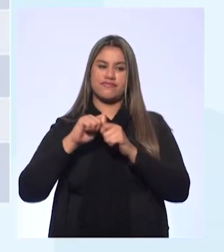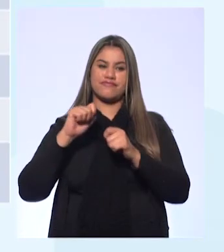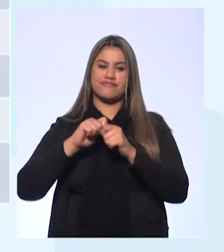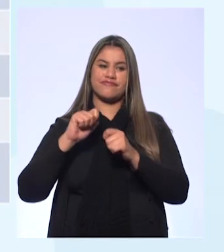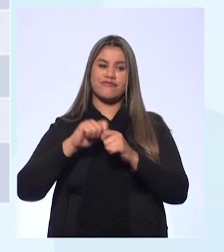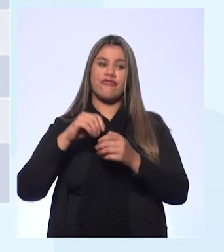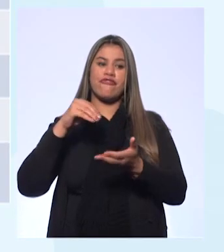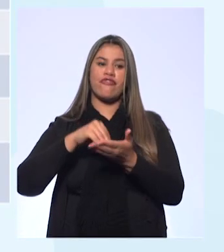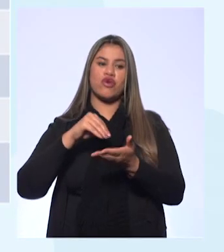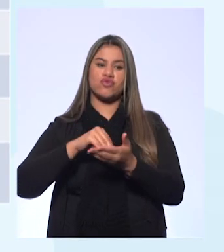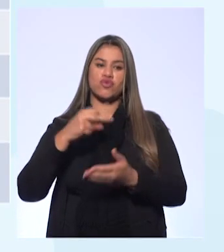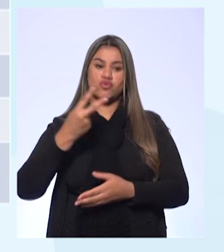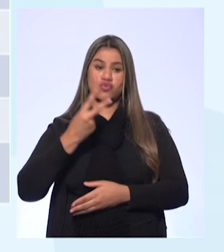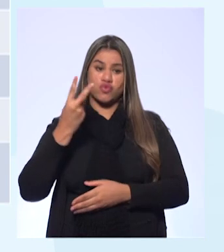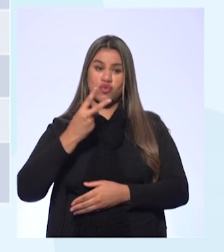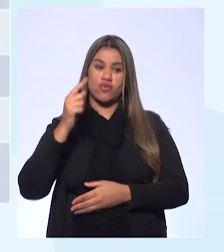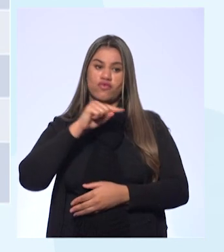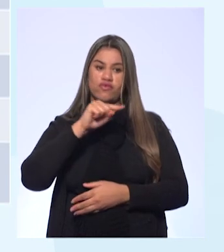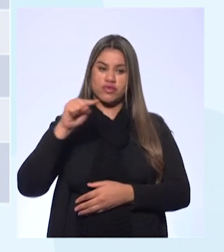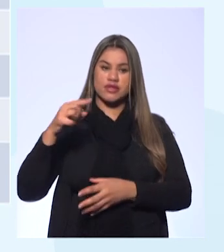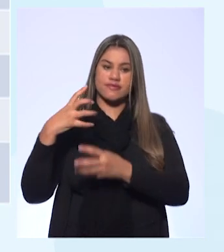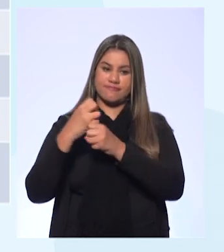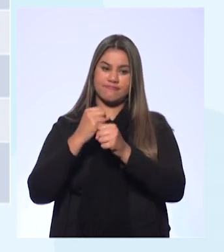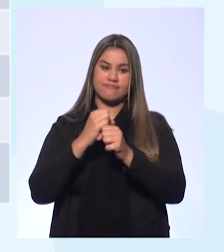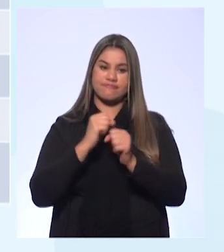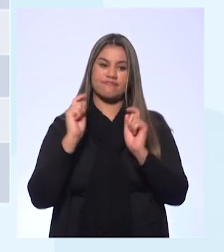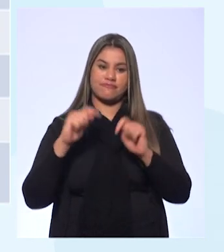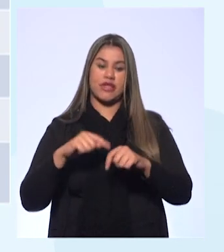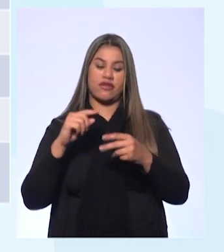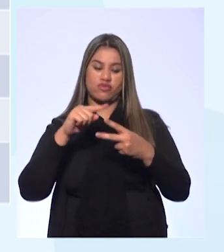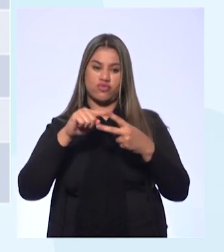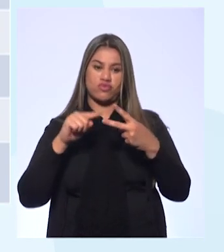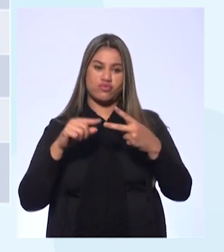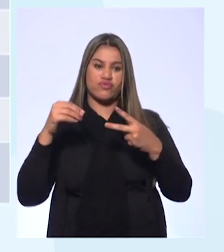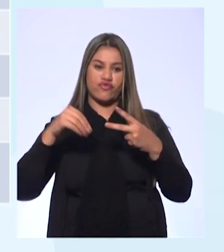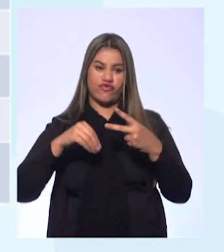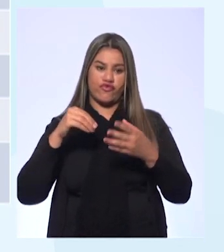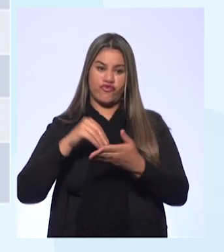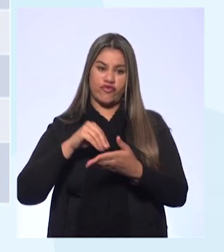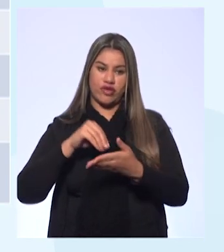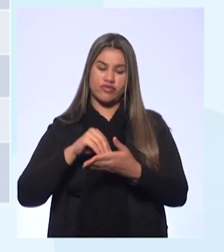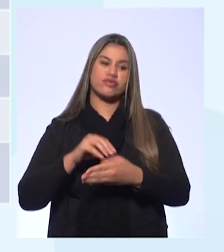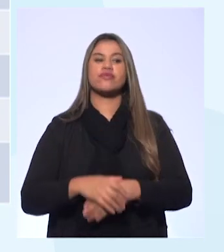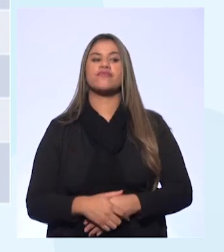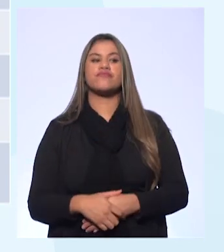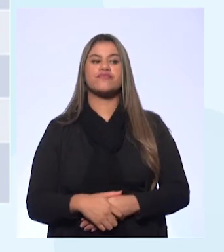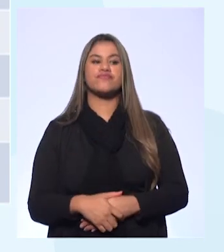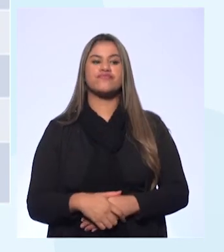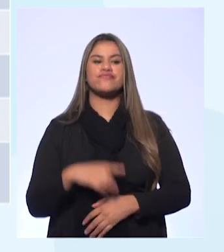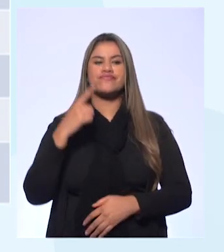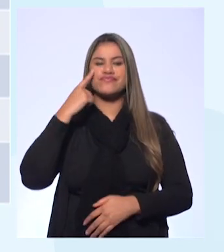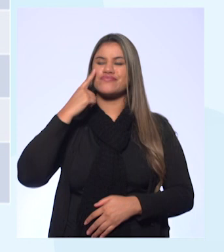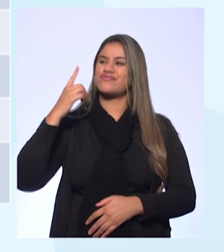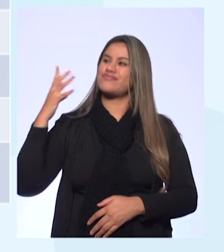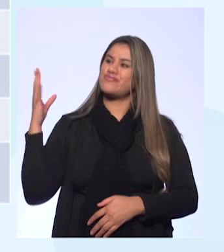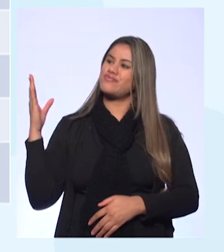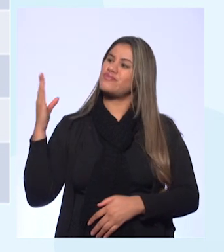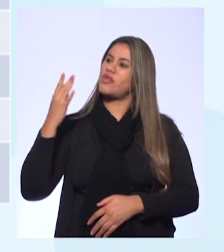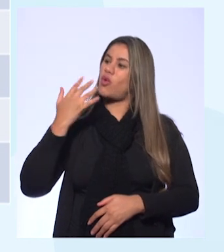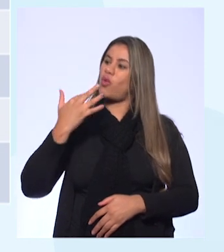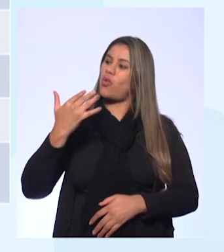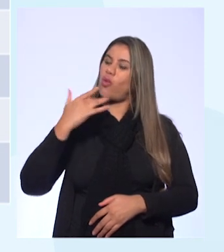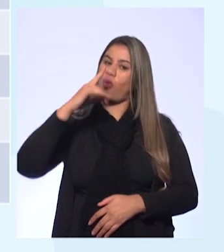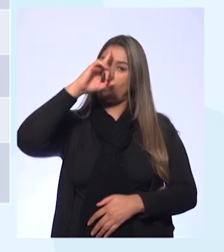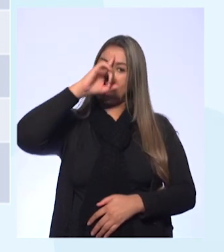aqui. Fazer as contas. Então, eu tentei deixar assim destacado para vocês, né?